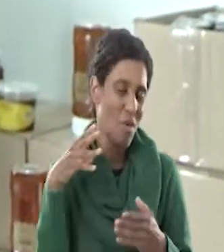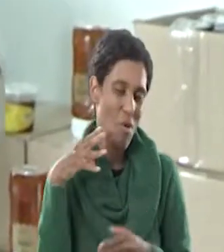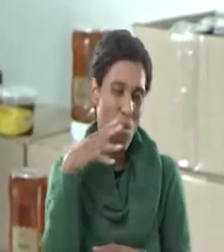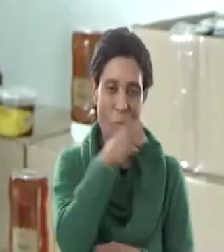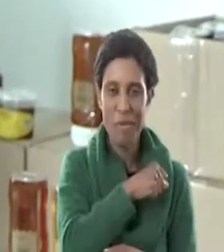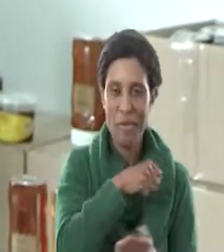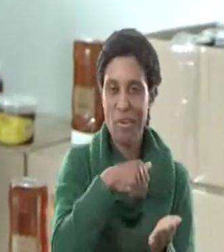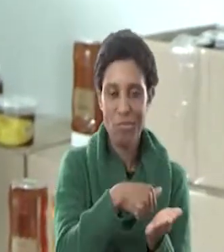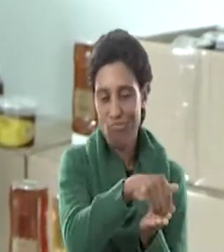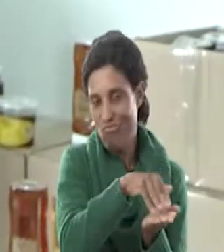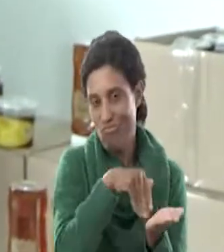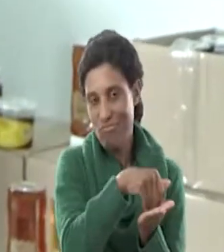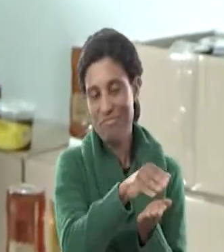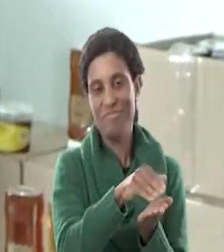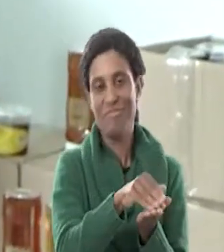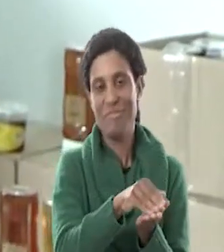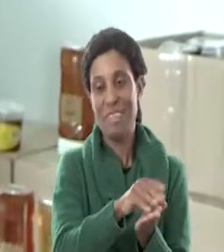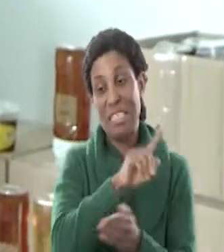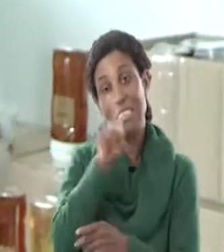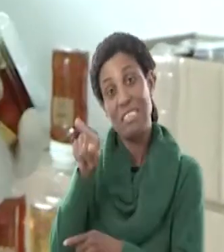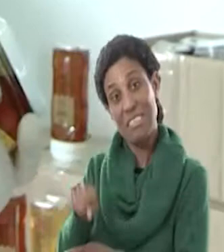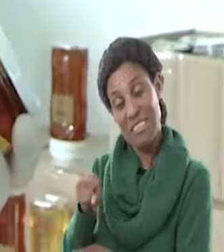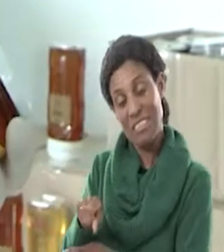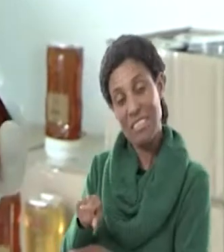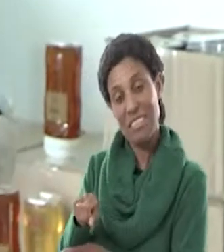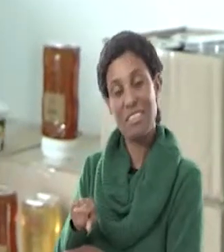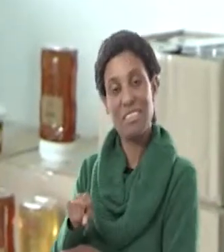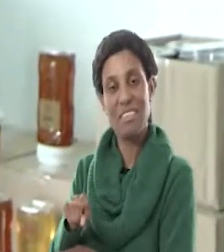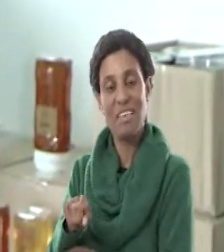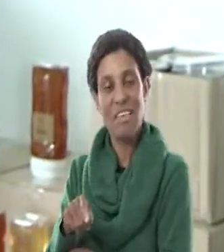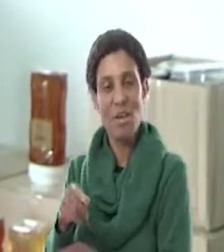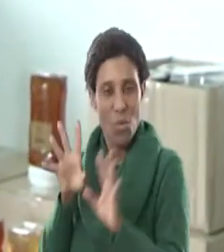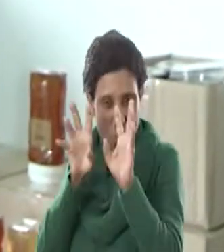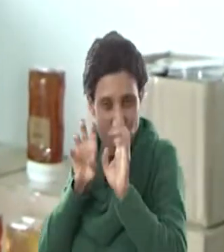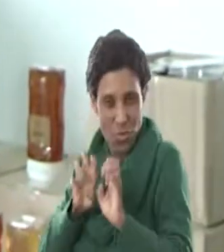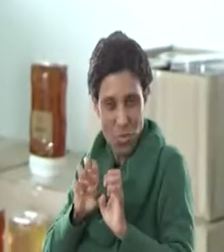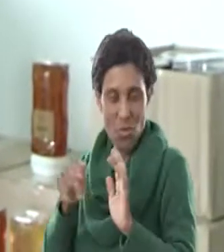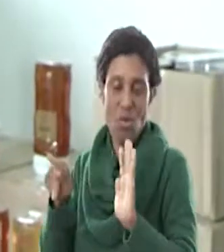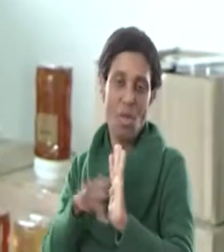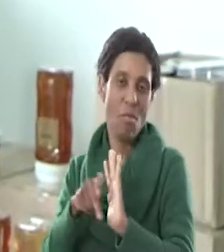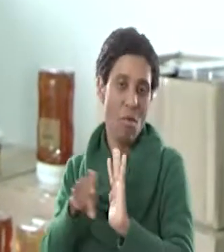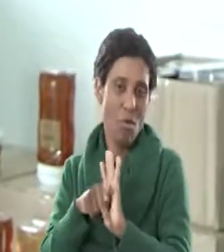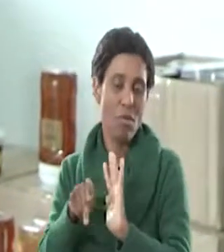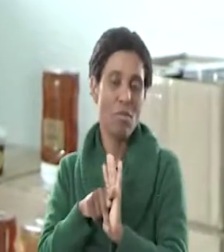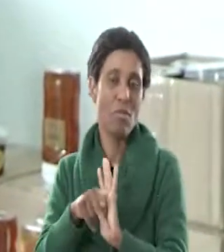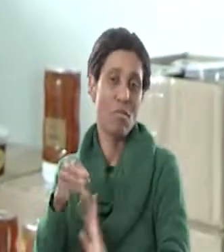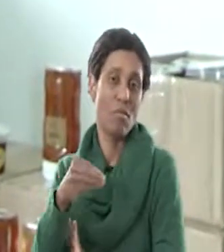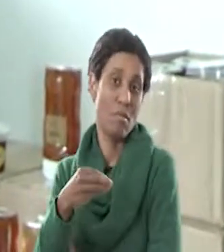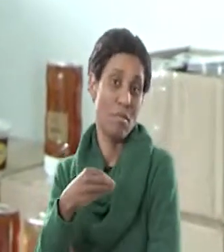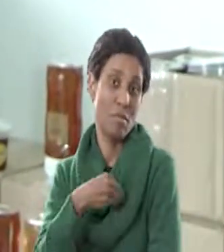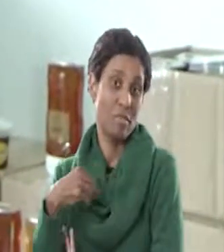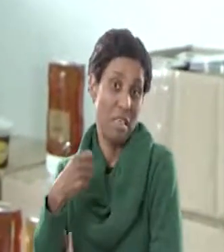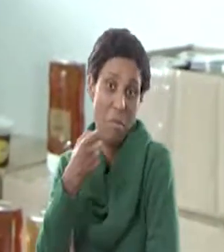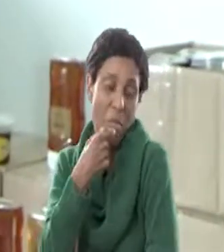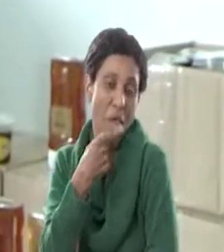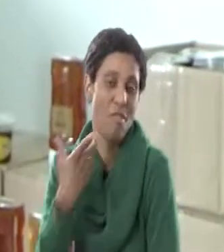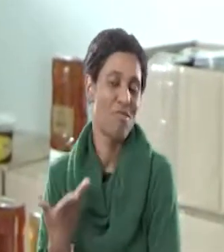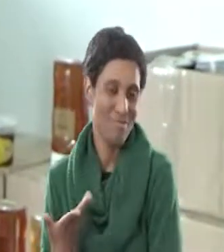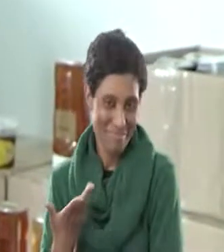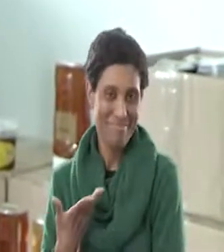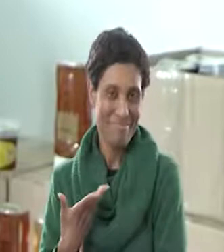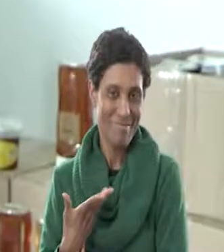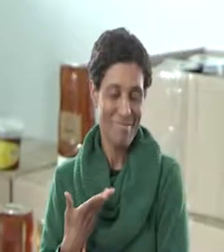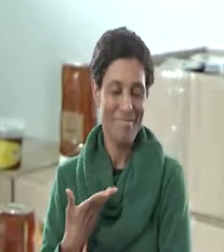usar, comer com pão, para... E o eucalipto, ele é mais medicinal, né? Ele é mais para um xarope, mais para uma